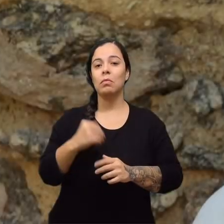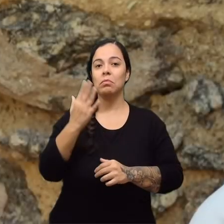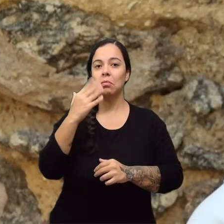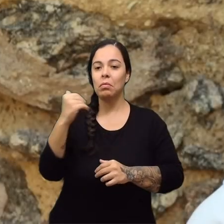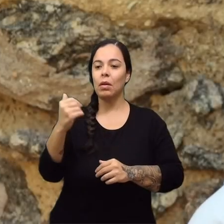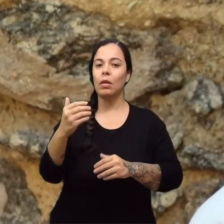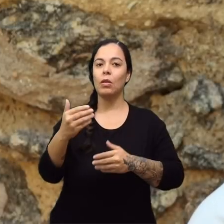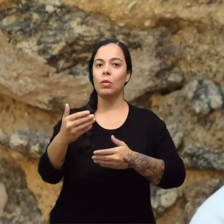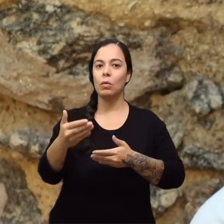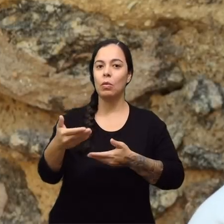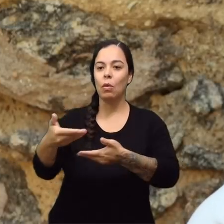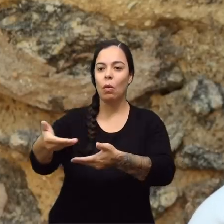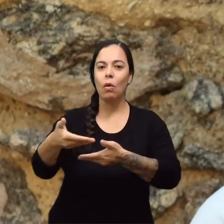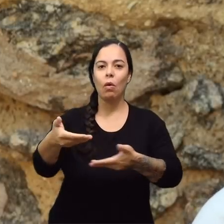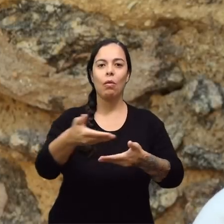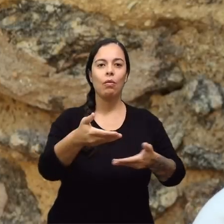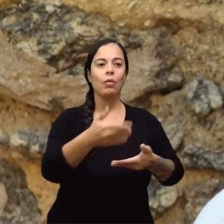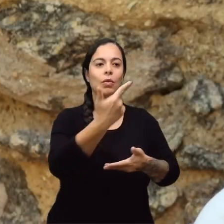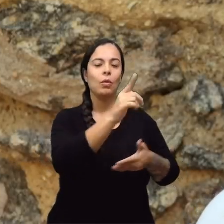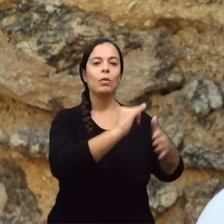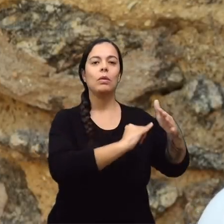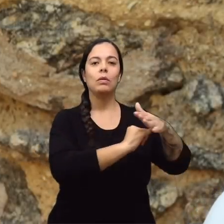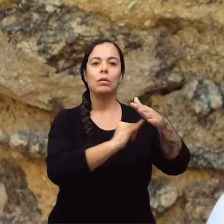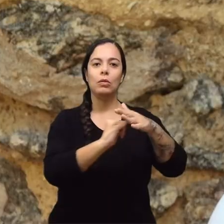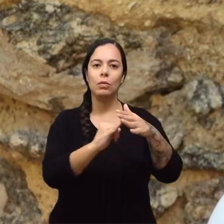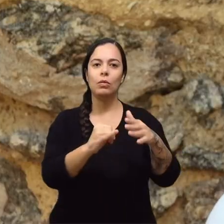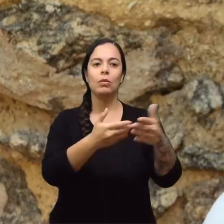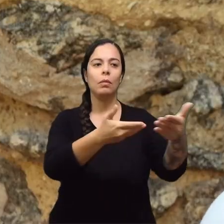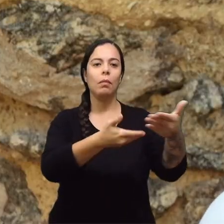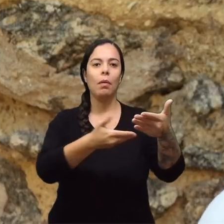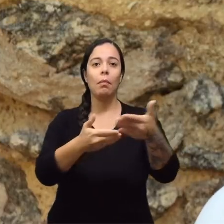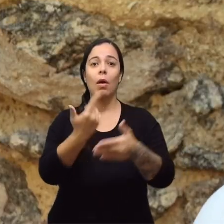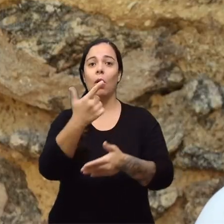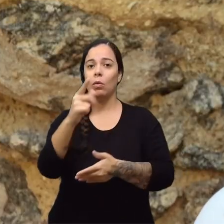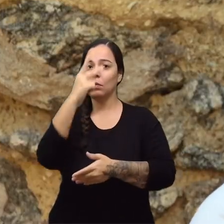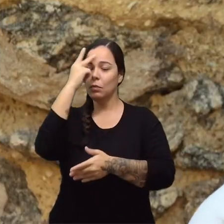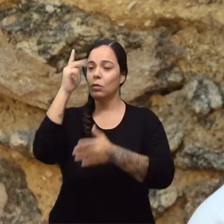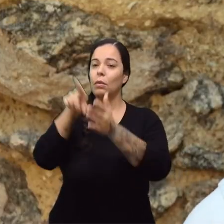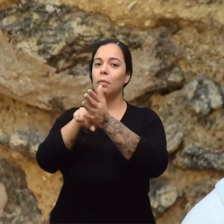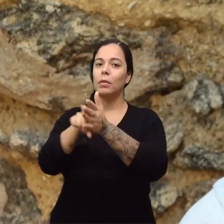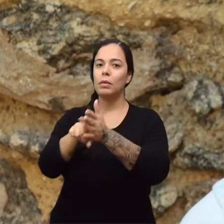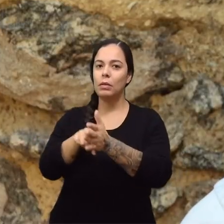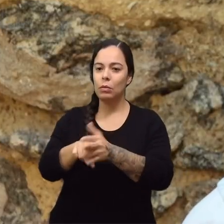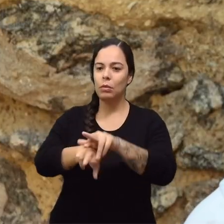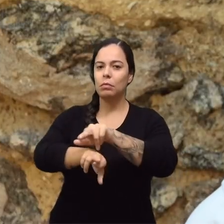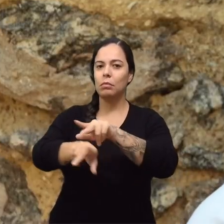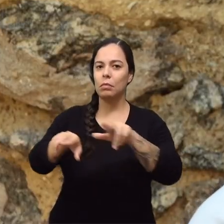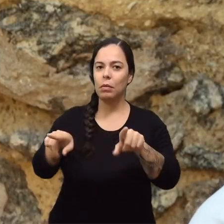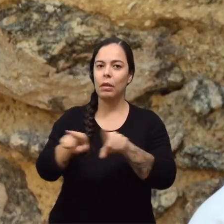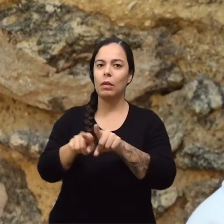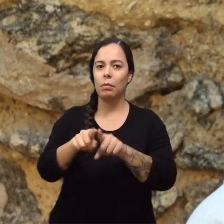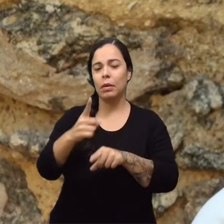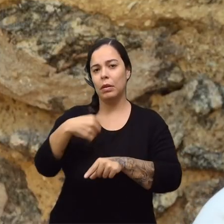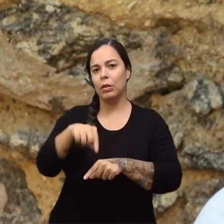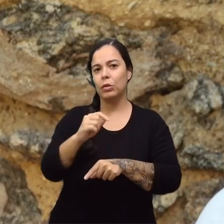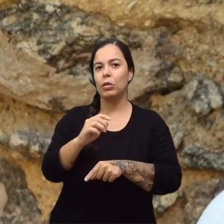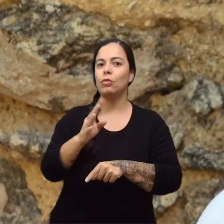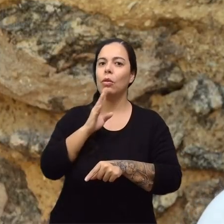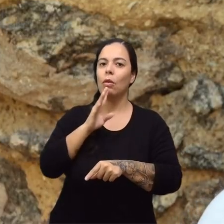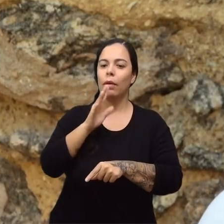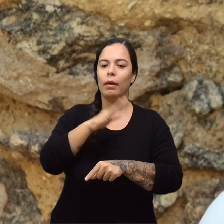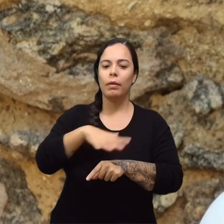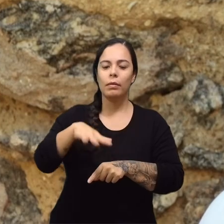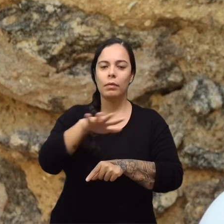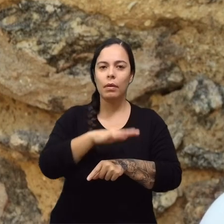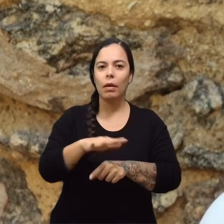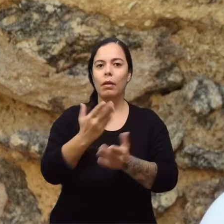Foi um chamado, foi um convite que a gente fez para outras instituições, com outros pesquisadores e pesquisadoras que a gente tem